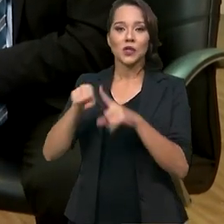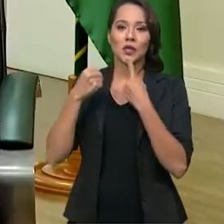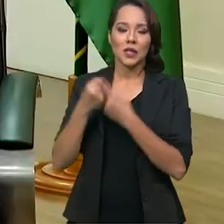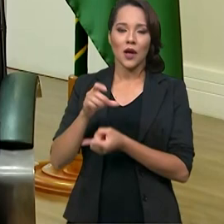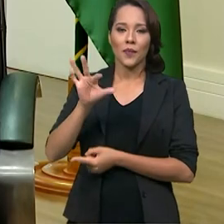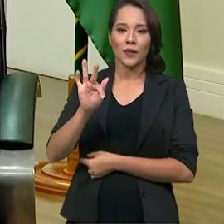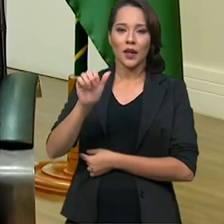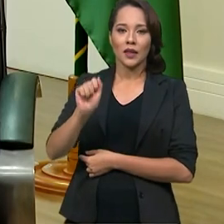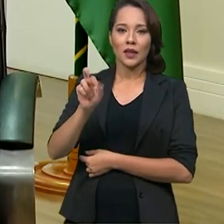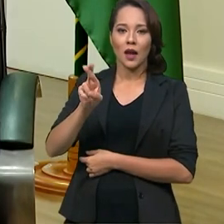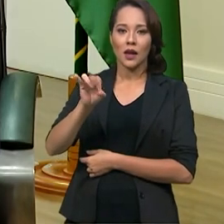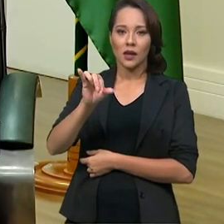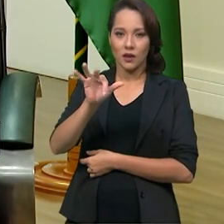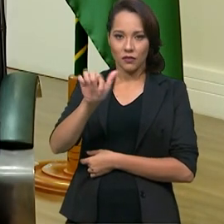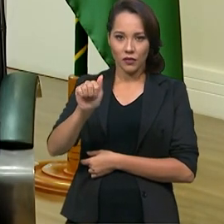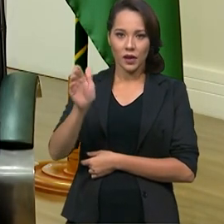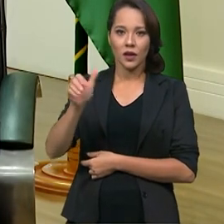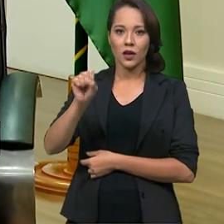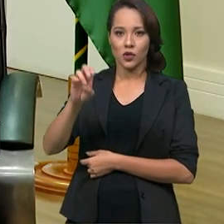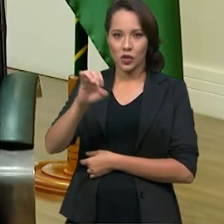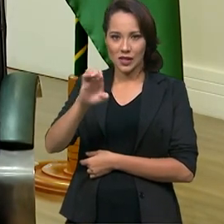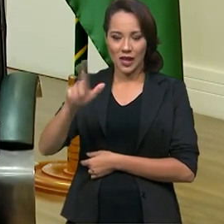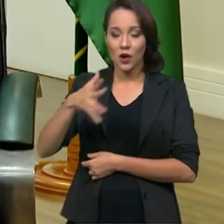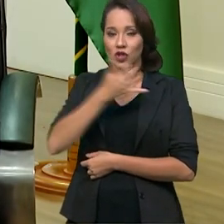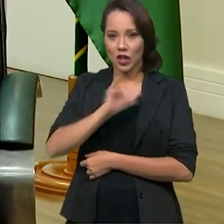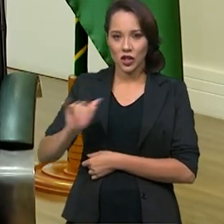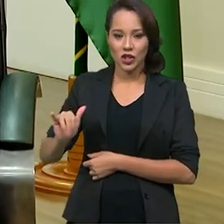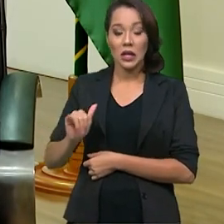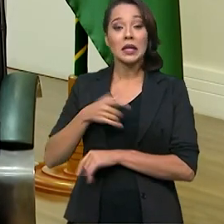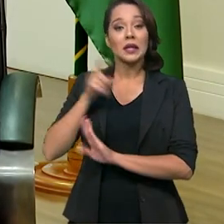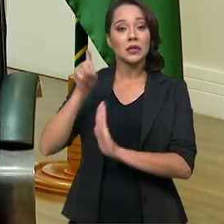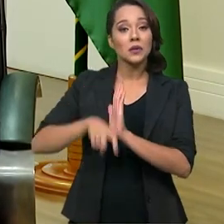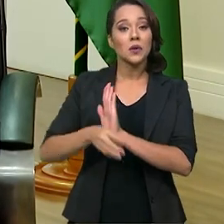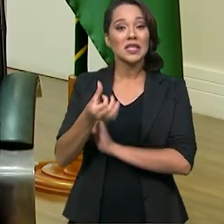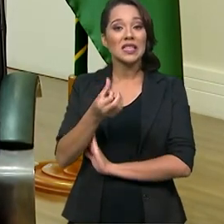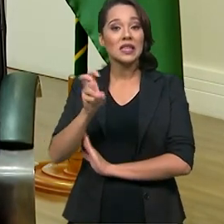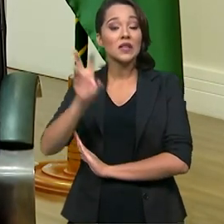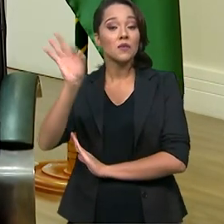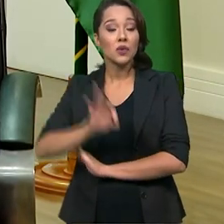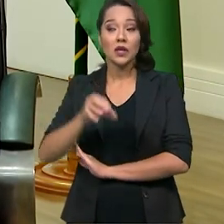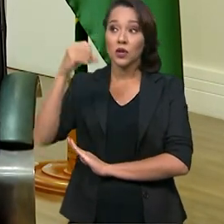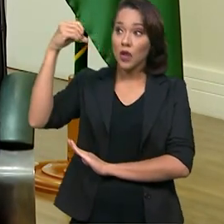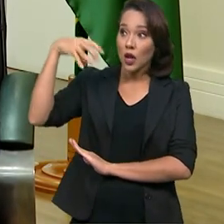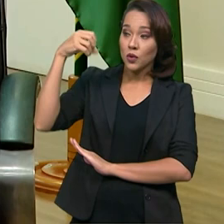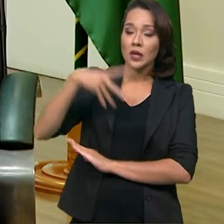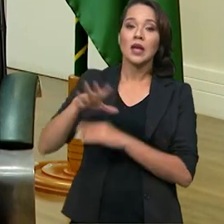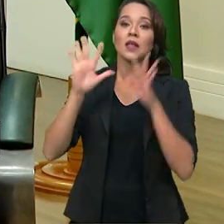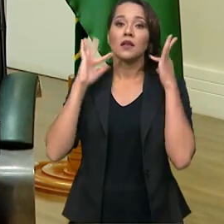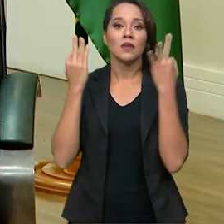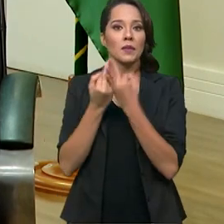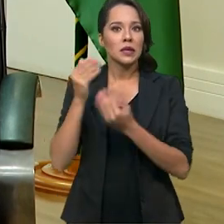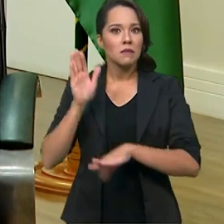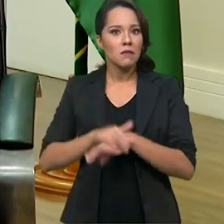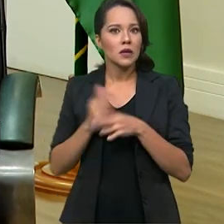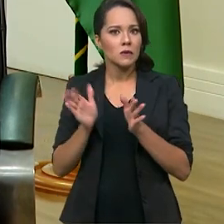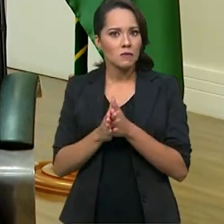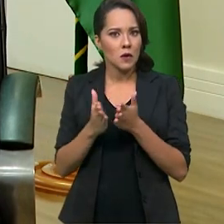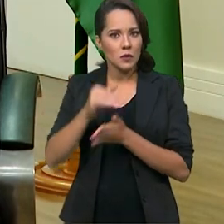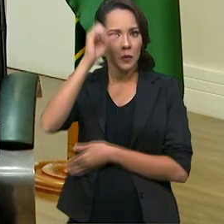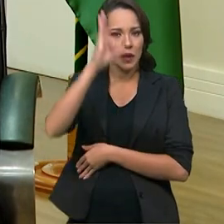elétrica, que chega a dar um desconto de até 65% na conta de luz das famílias mais necessitadas do nosso